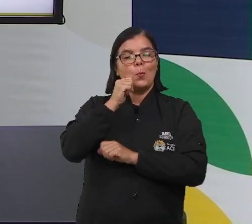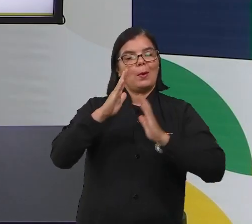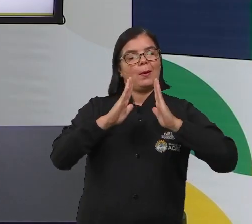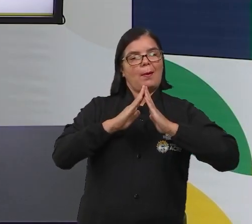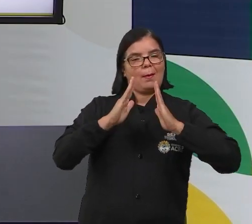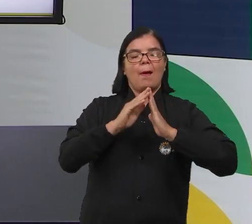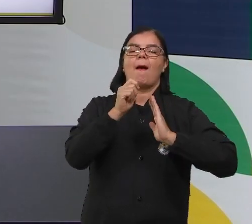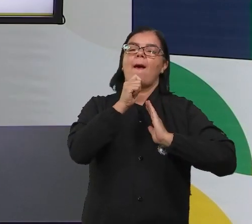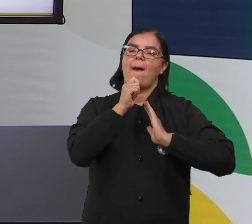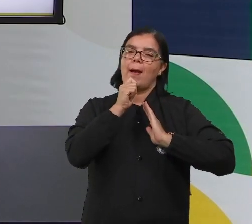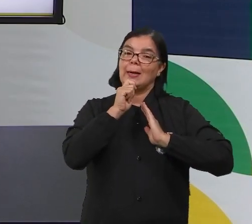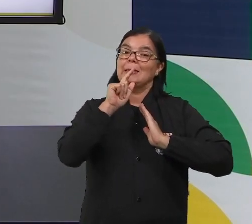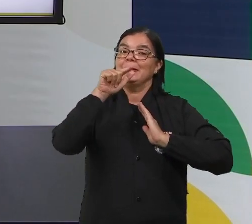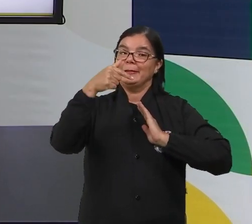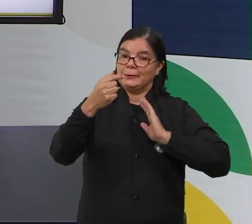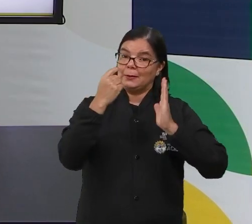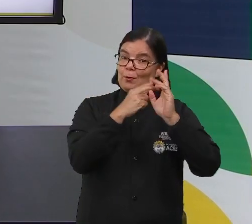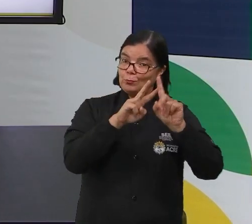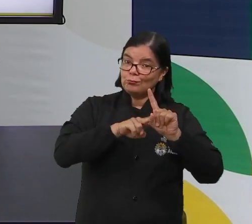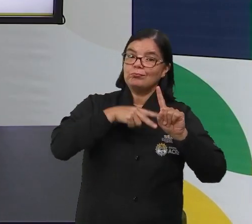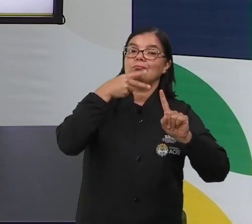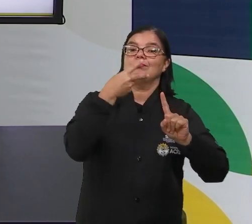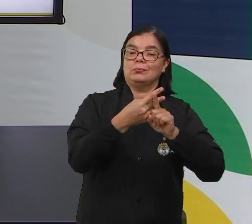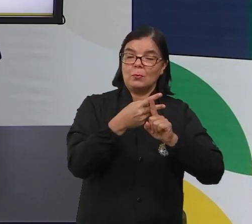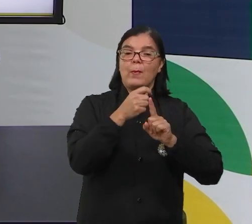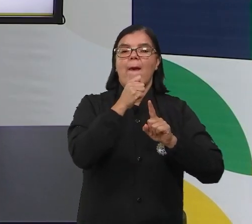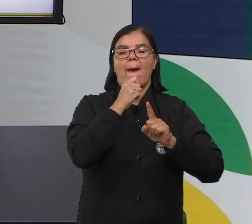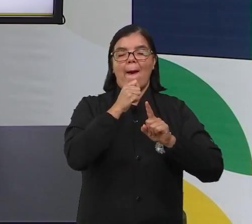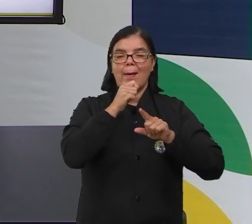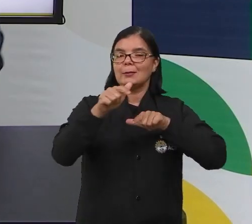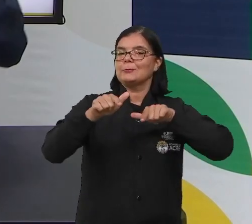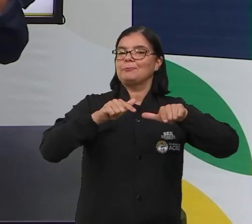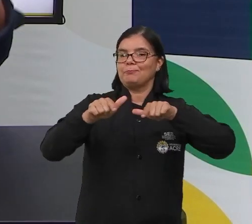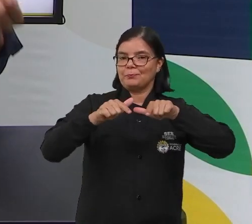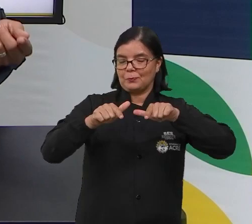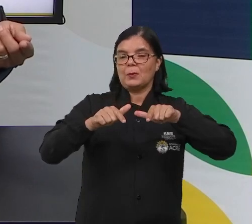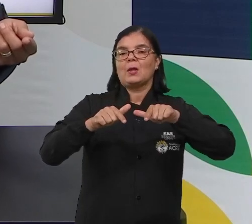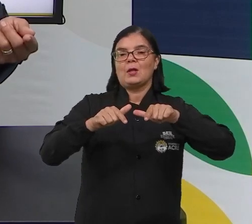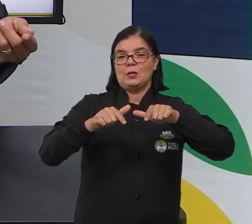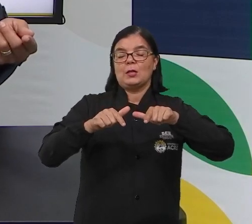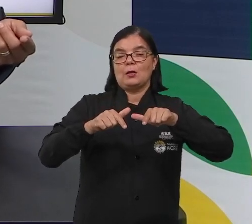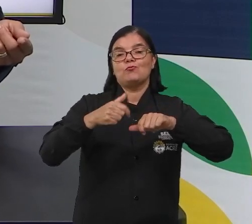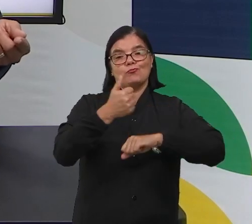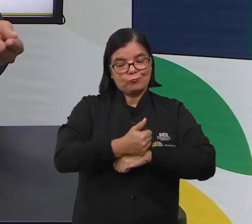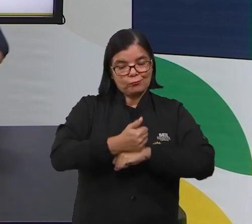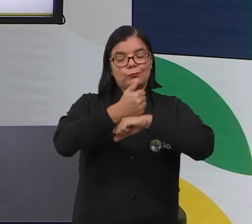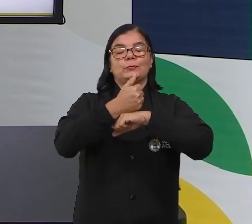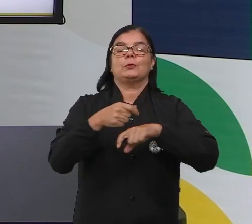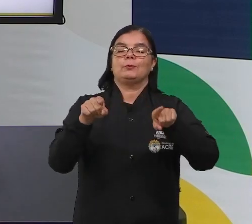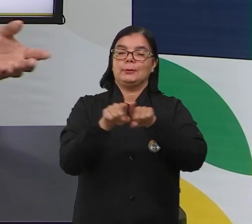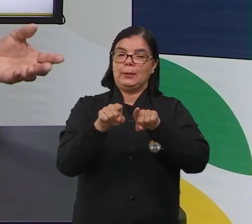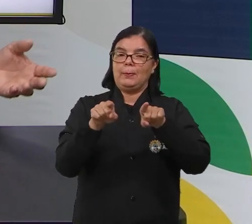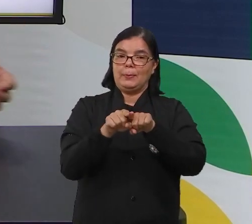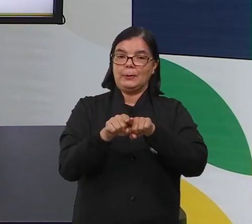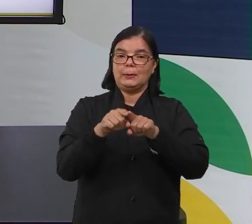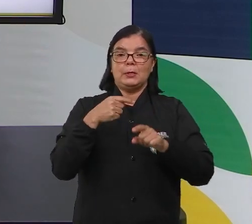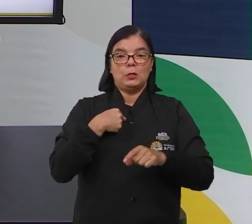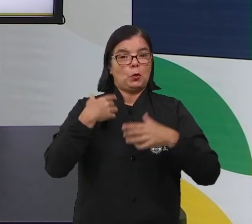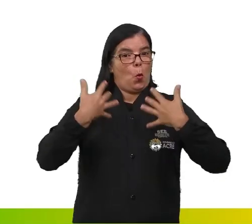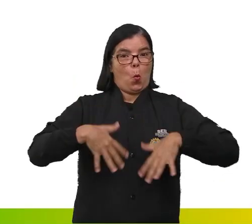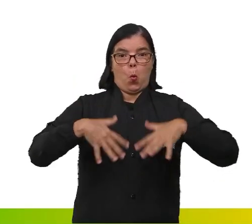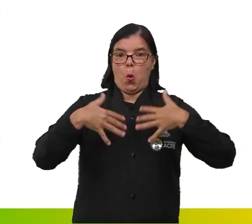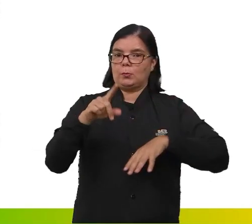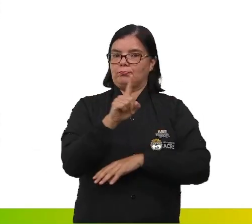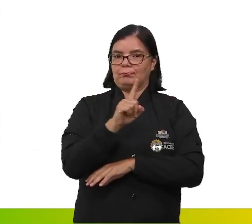lar, além de ser maior, ainda é o trabalho de maior qualidade também. E eu não estou